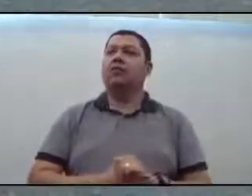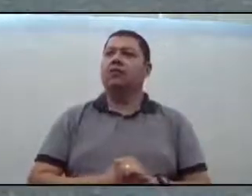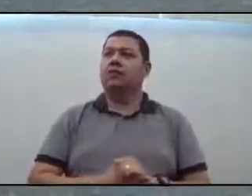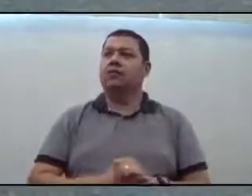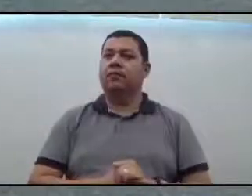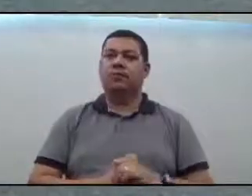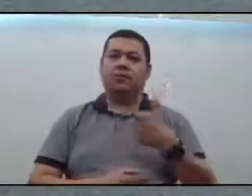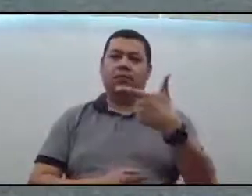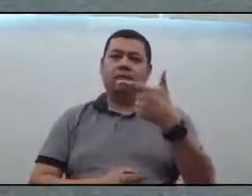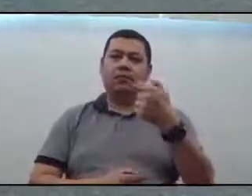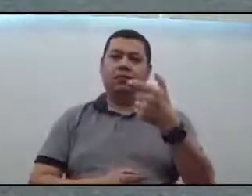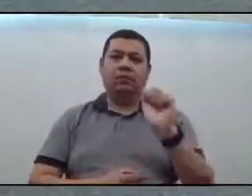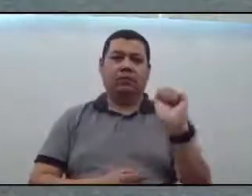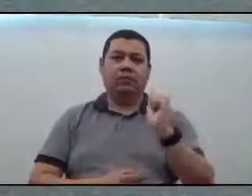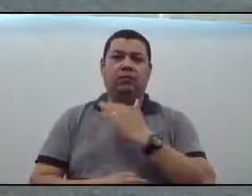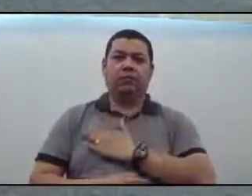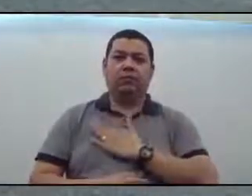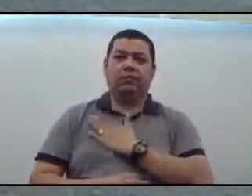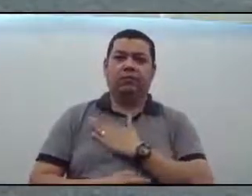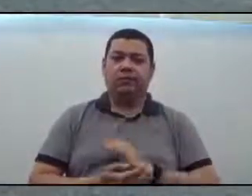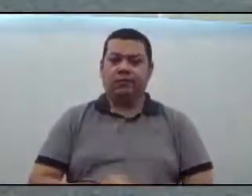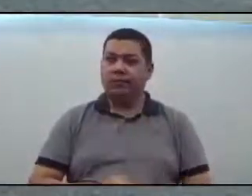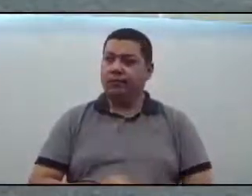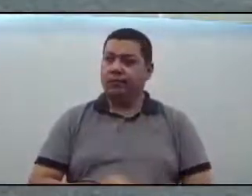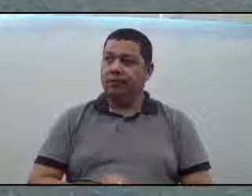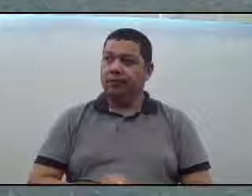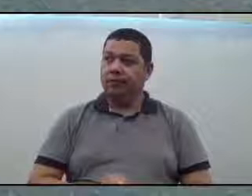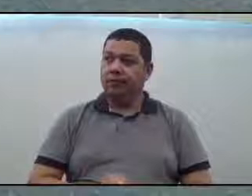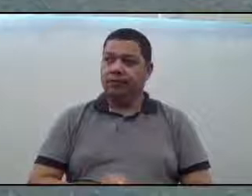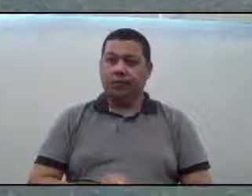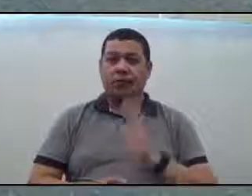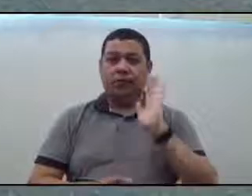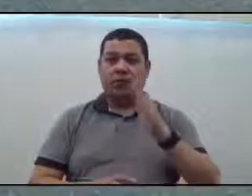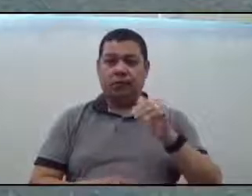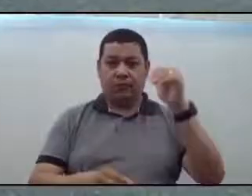No dia 20 de agosto, votamos nessa casa de lei,